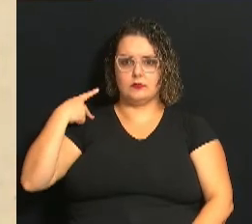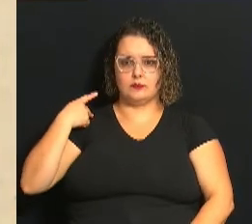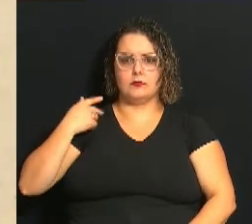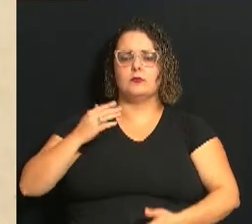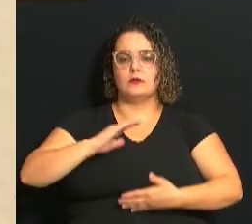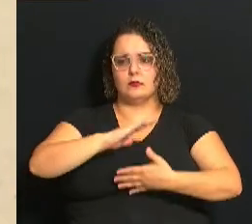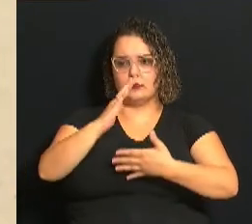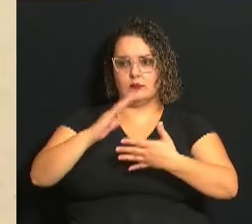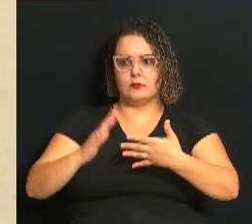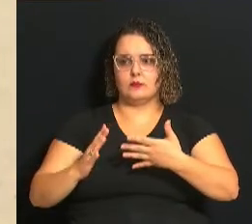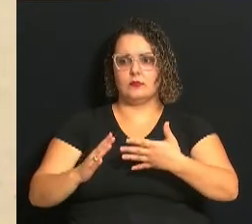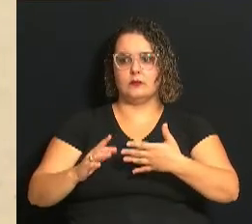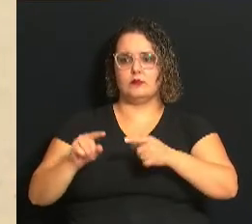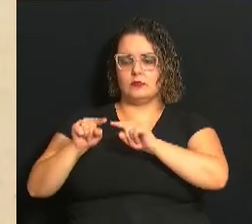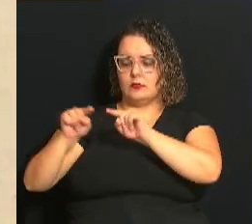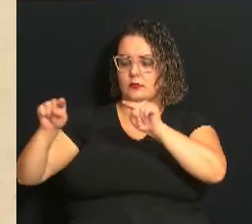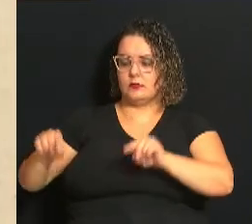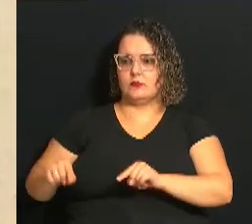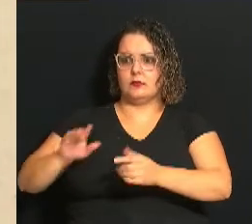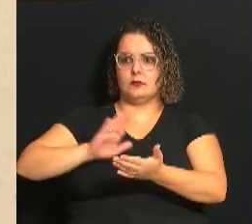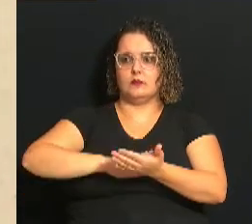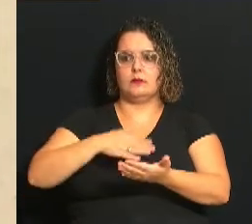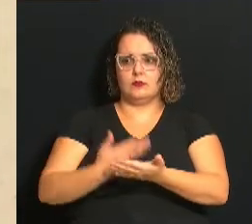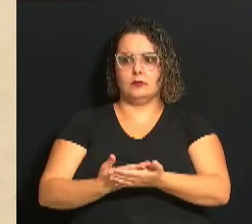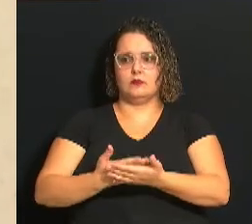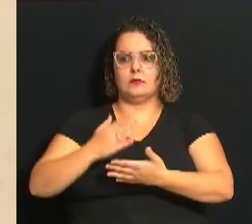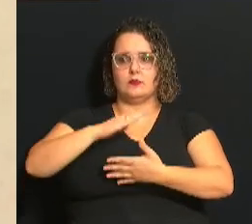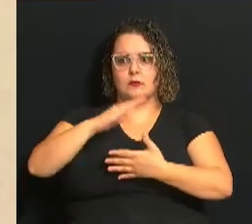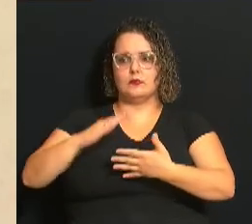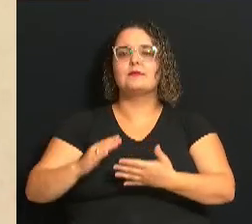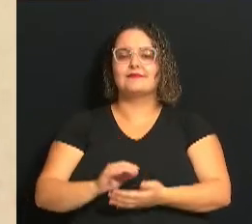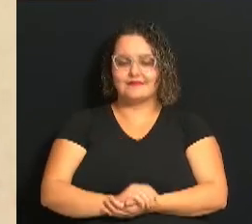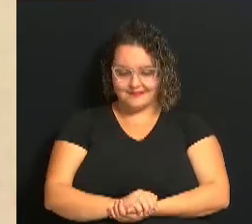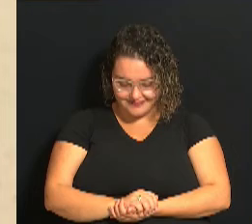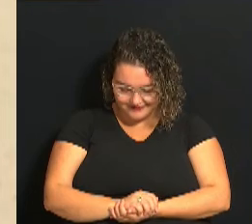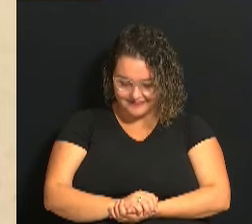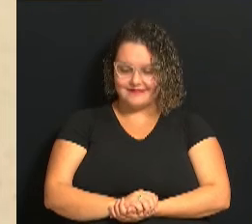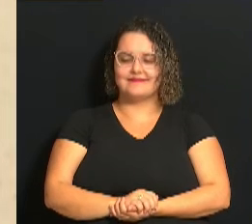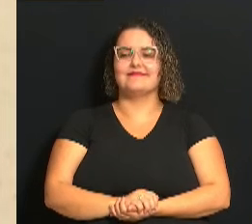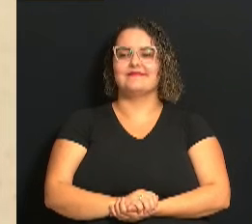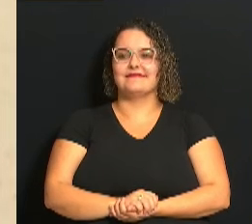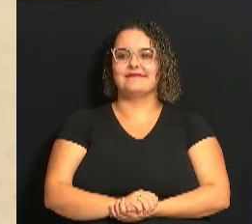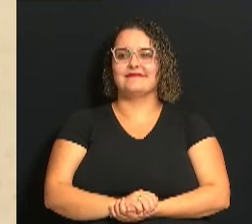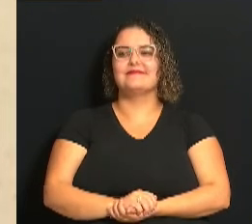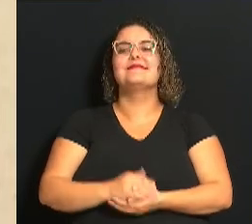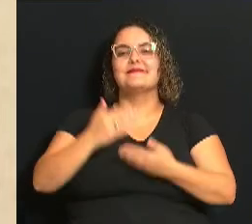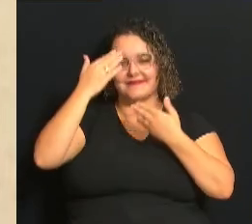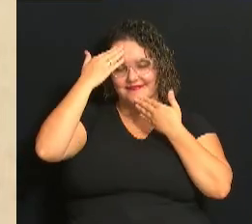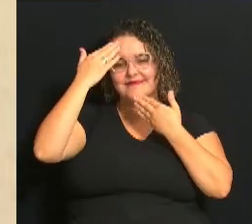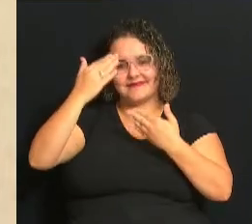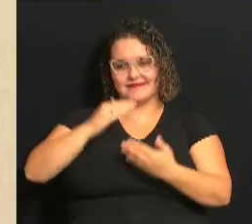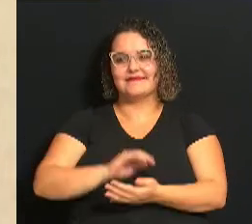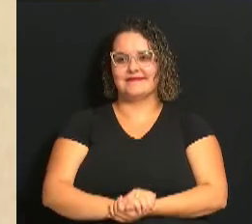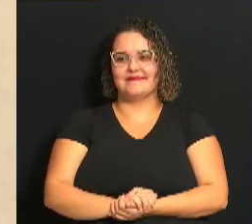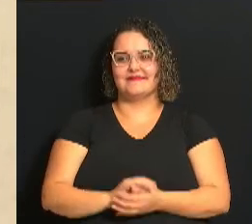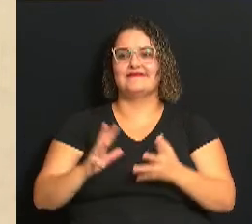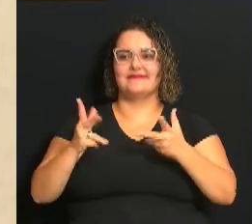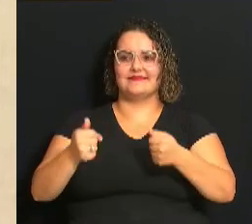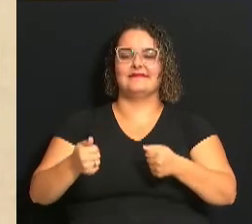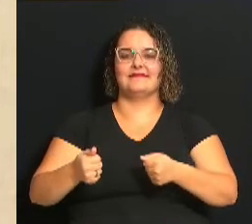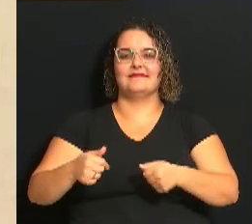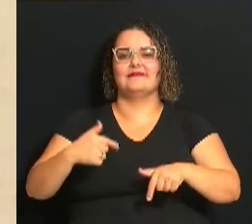nossa intérprete ali de Libras. Muito obrigado, Patrícia. tá bom? Em seu nome eu agradeço todos os funcionários da